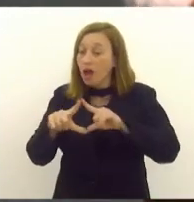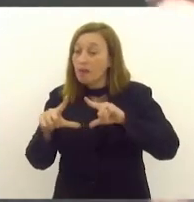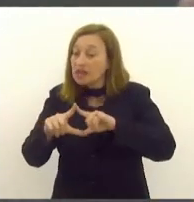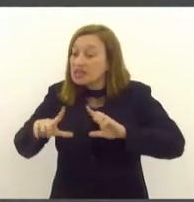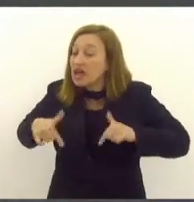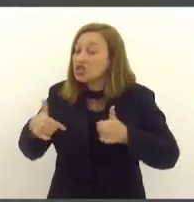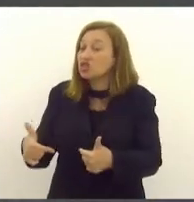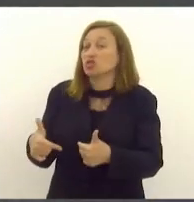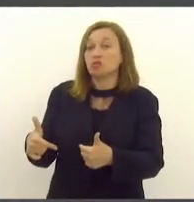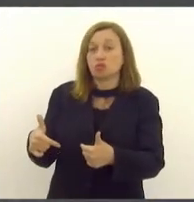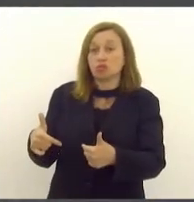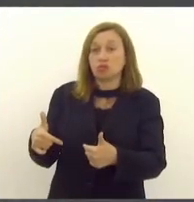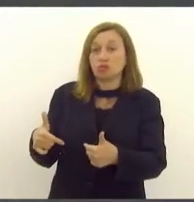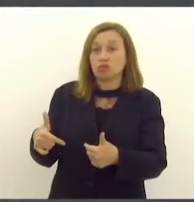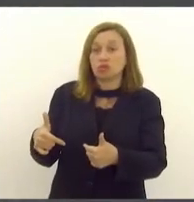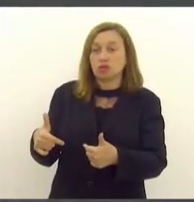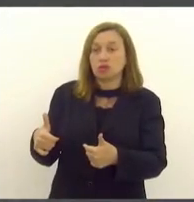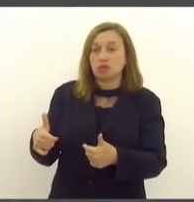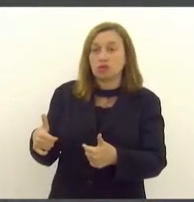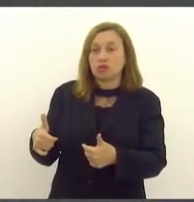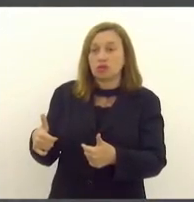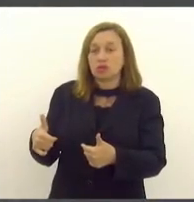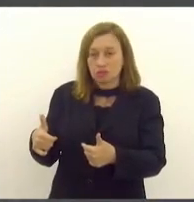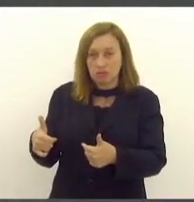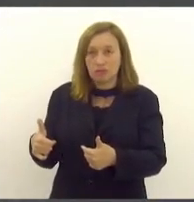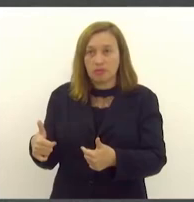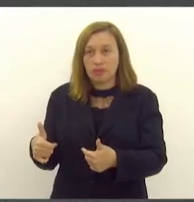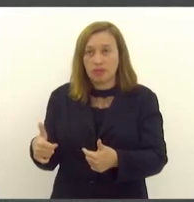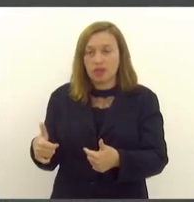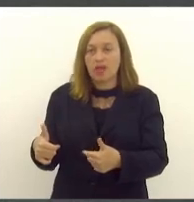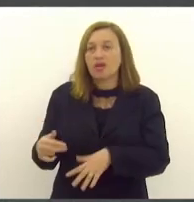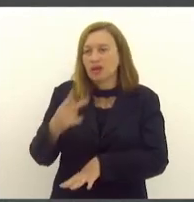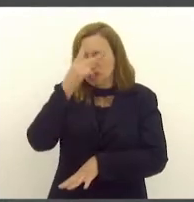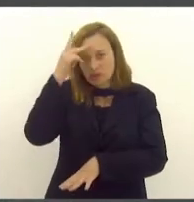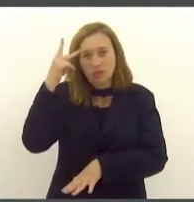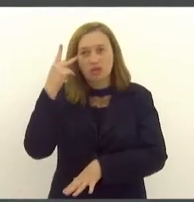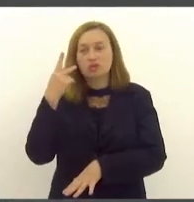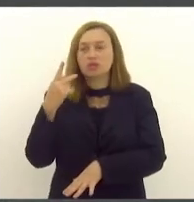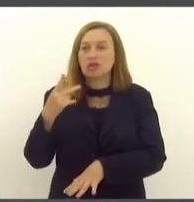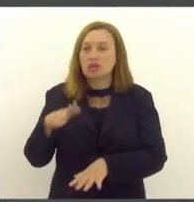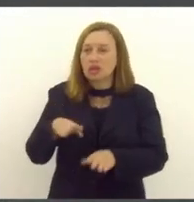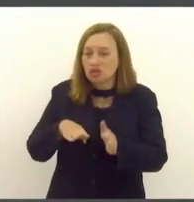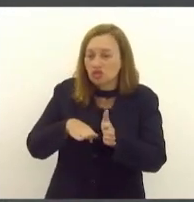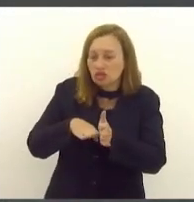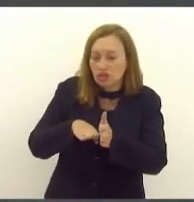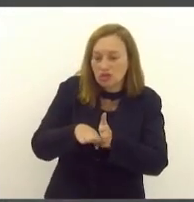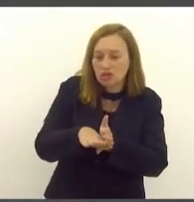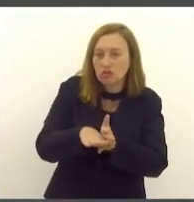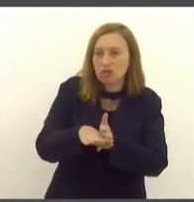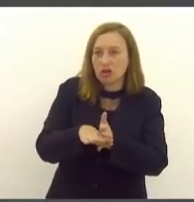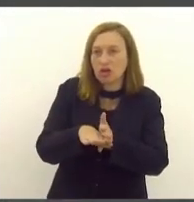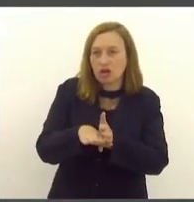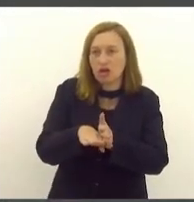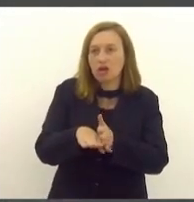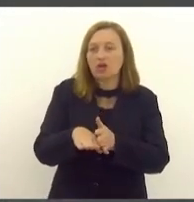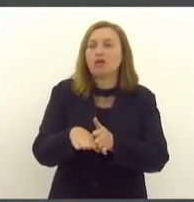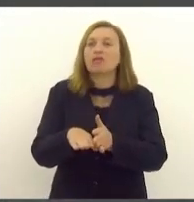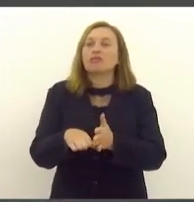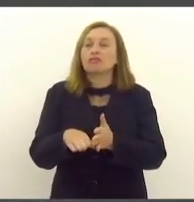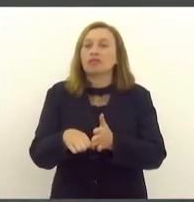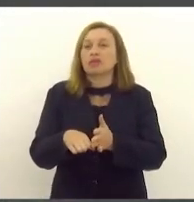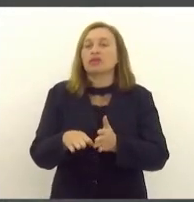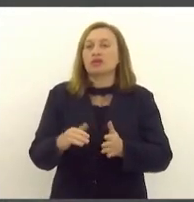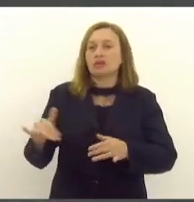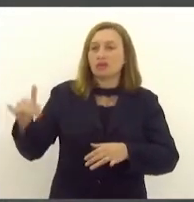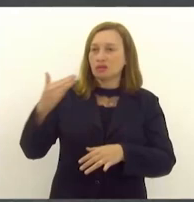atuando sem poder de polícia as pessoas que tentam estacionar parar os seus veículos na frente do aeroporto